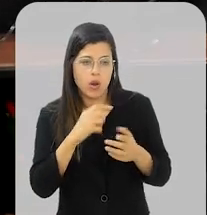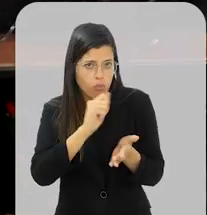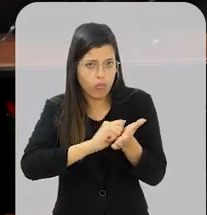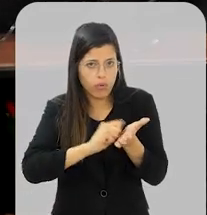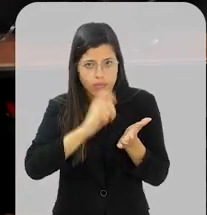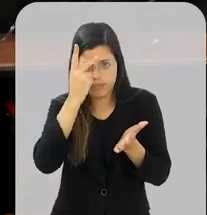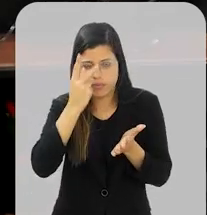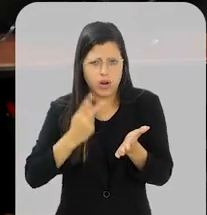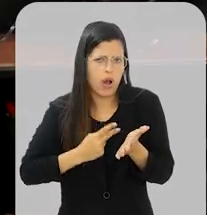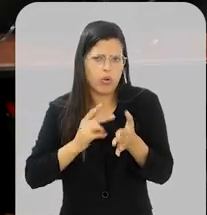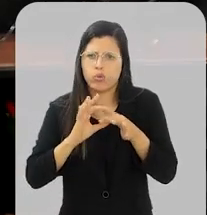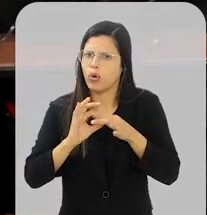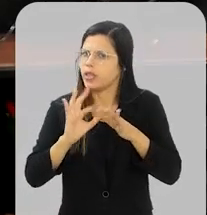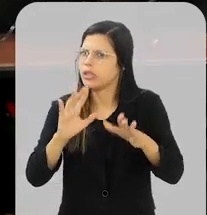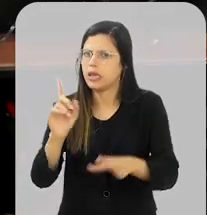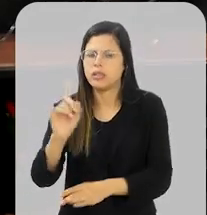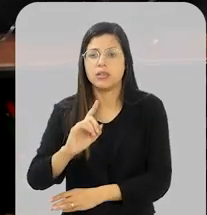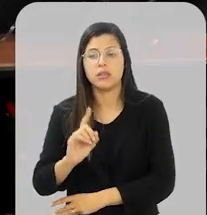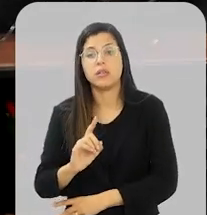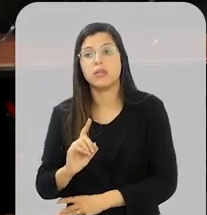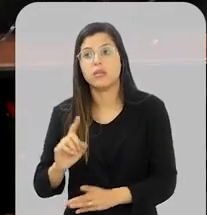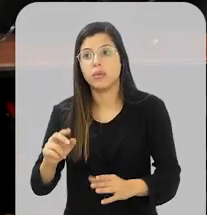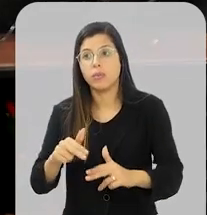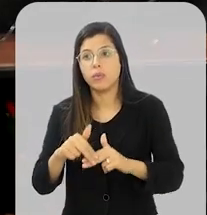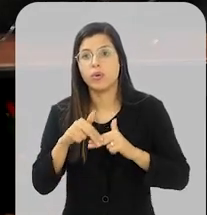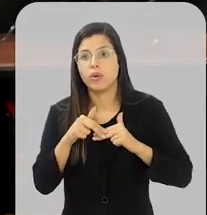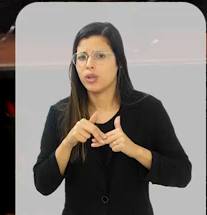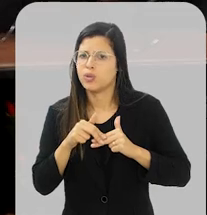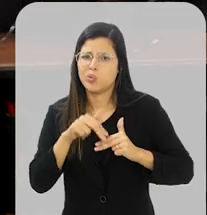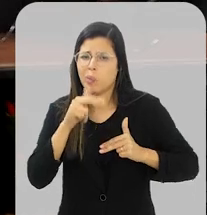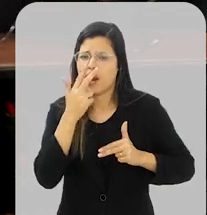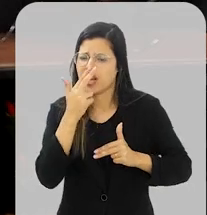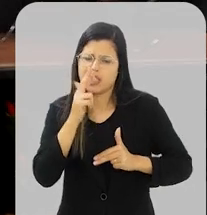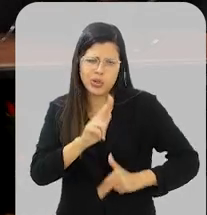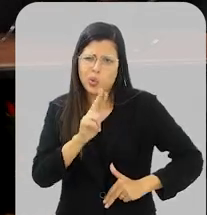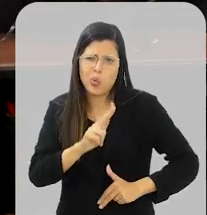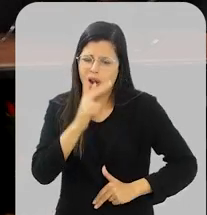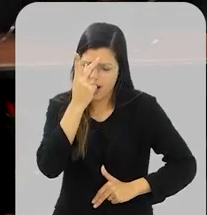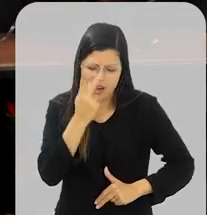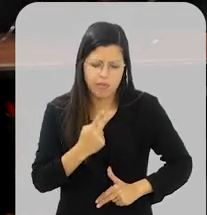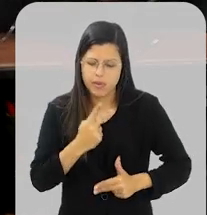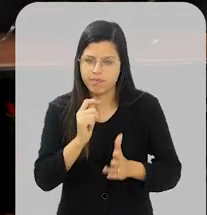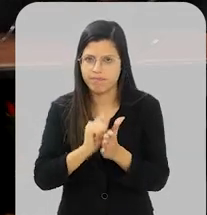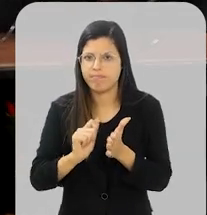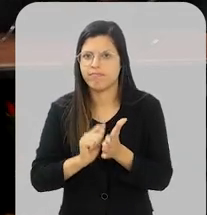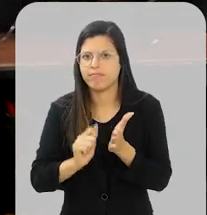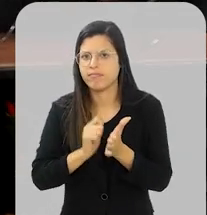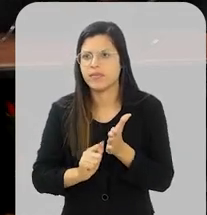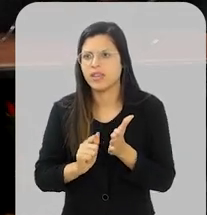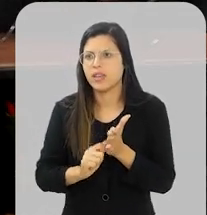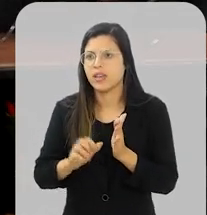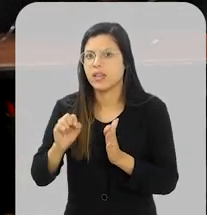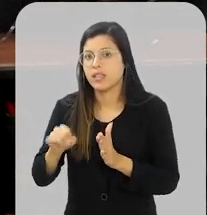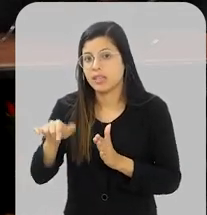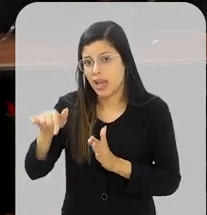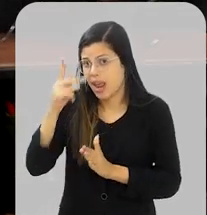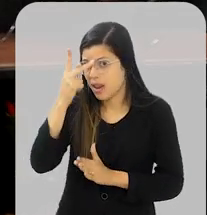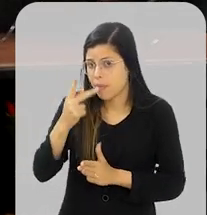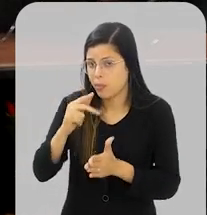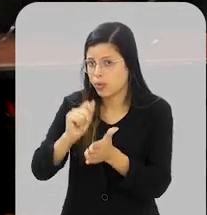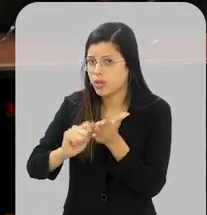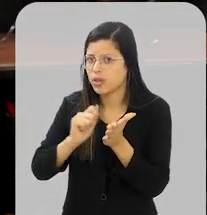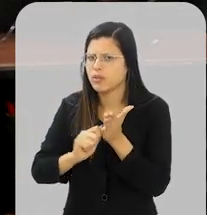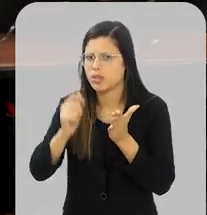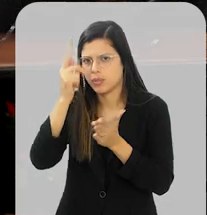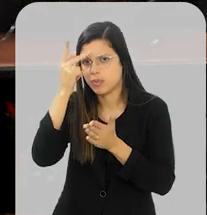Foi uma biografia que não foi autorizada por ele. Portanto, não é ele. É. Se fosse algo falado por ele, eu